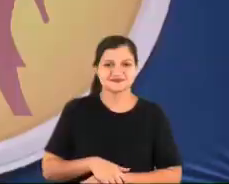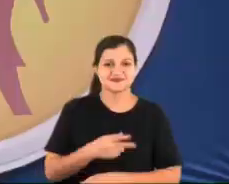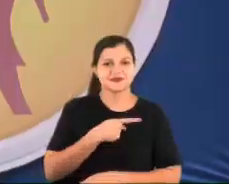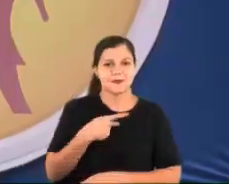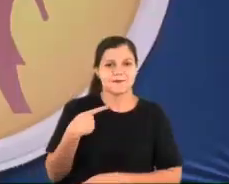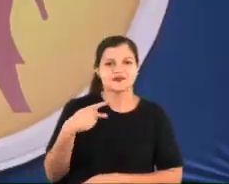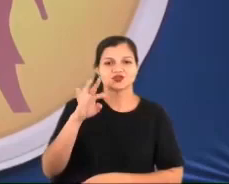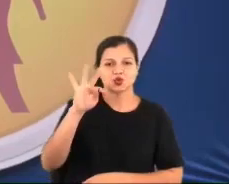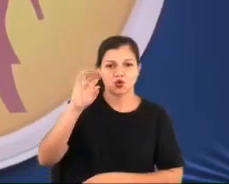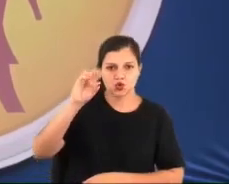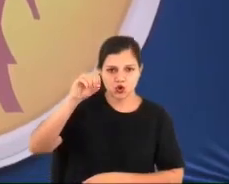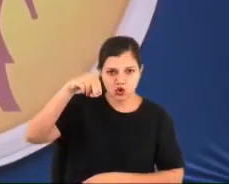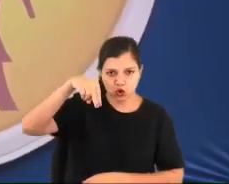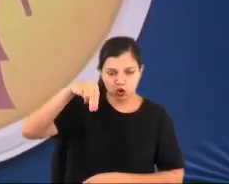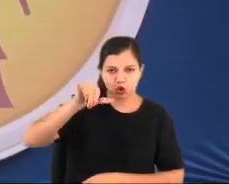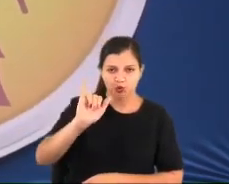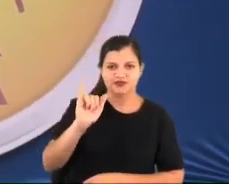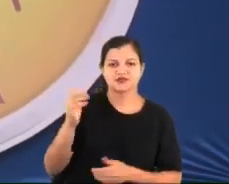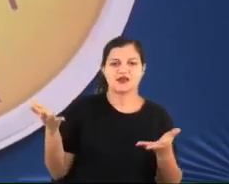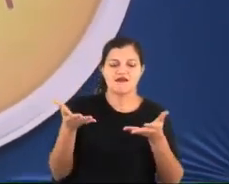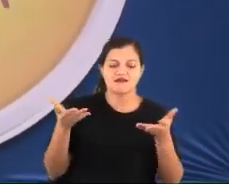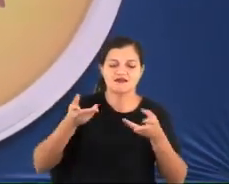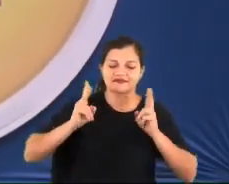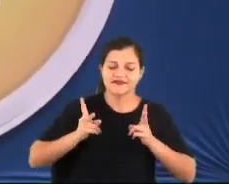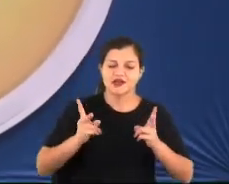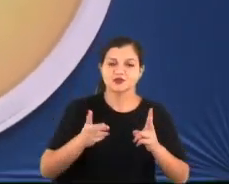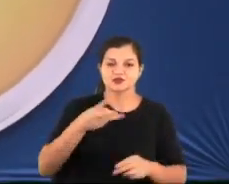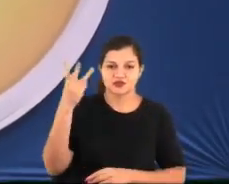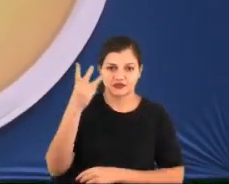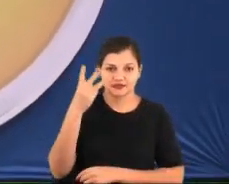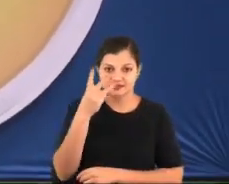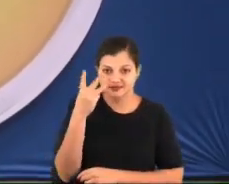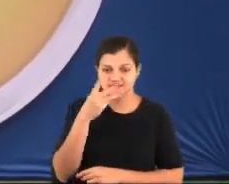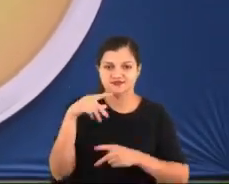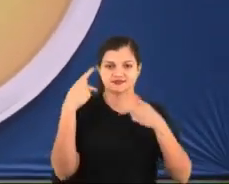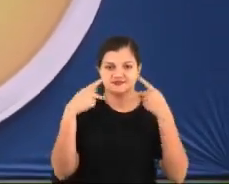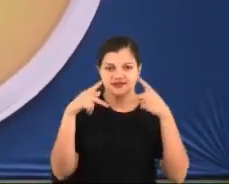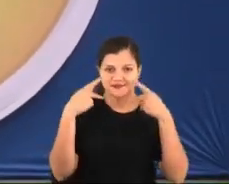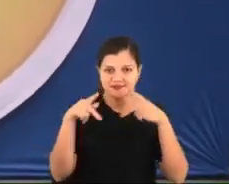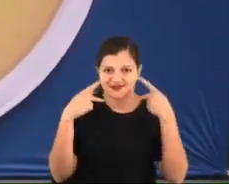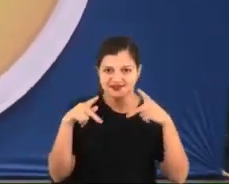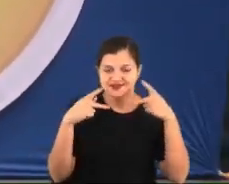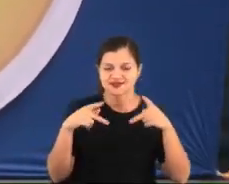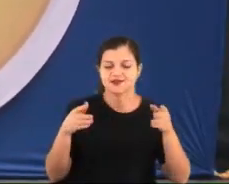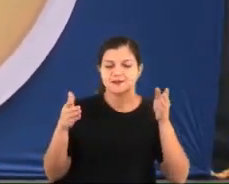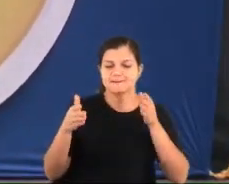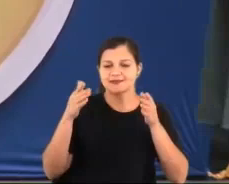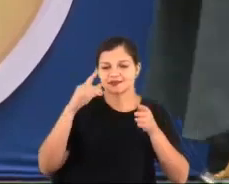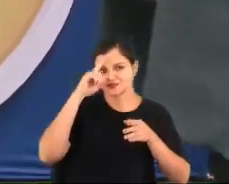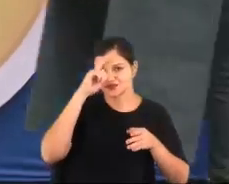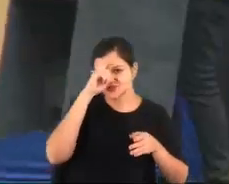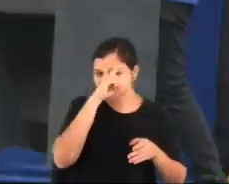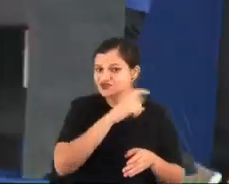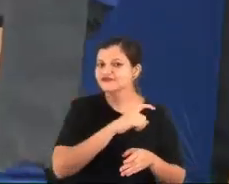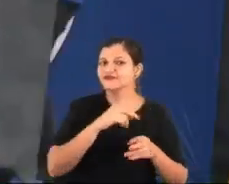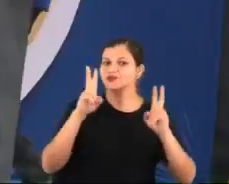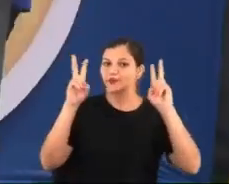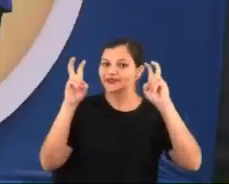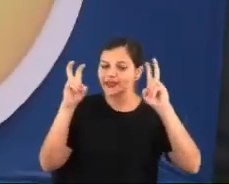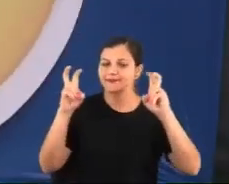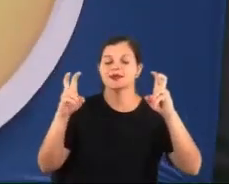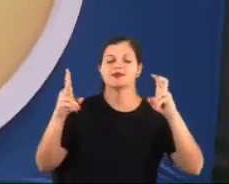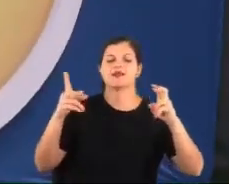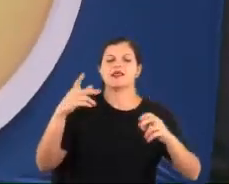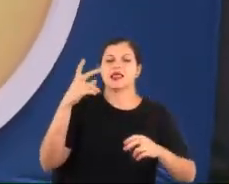Pastor Tony agora vai continuar com o terceiro ponto da mensagem. Tempos difíceis, 5 razões para você